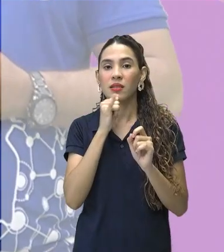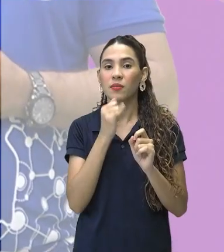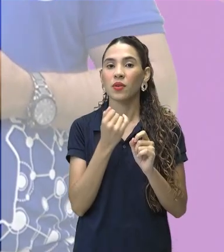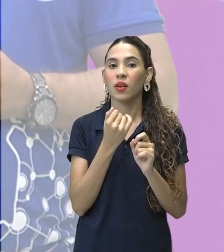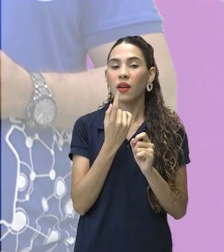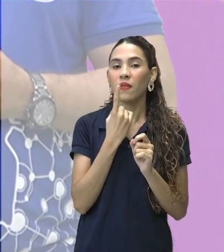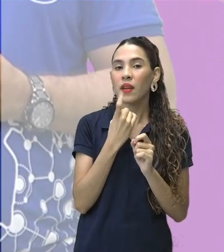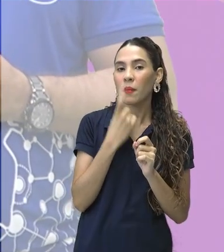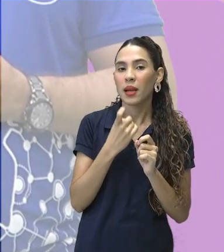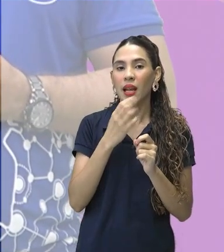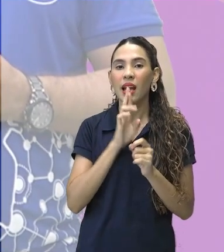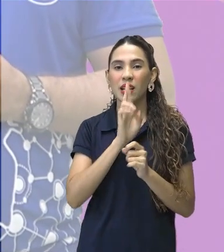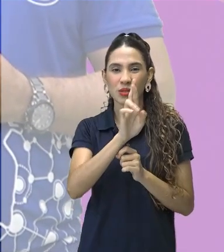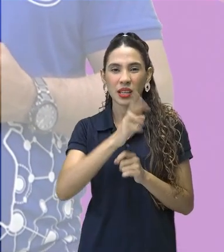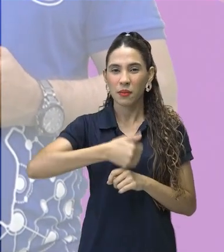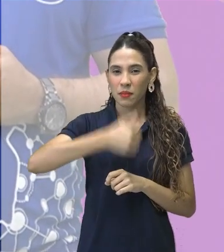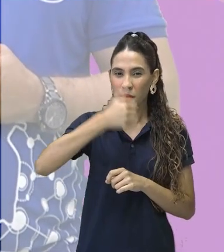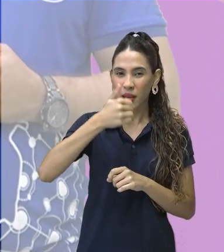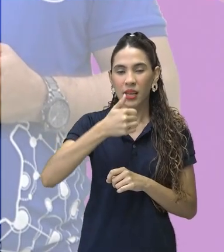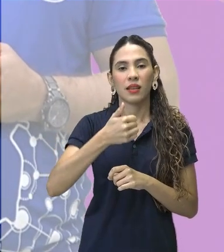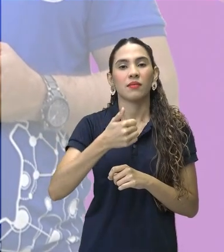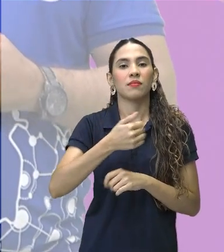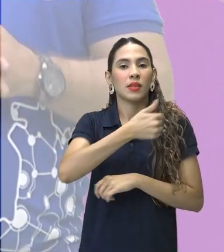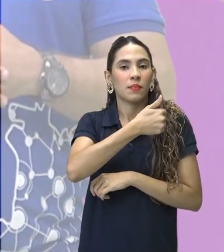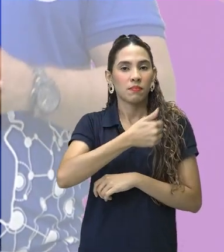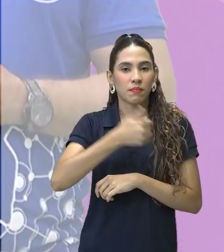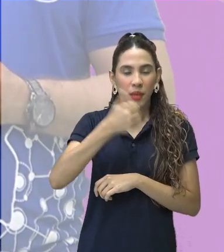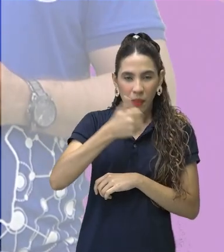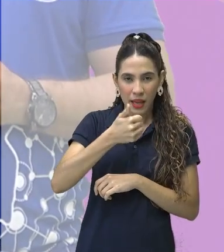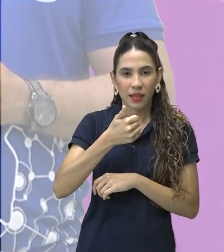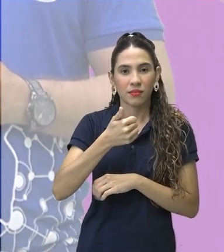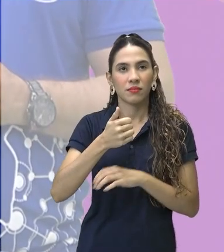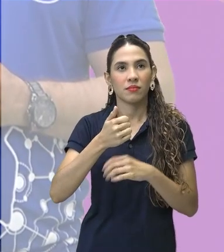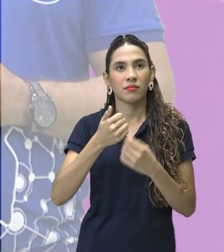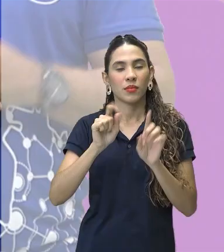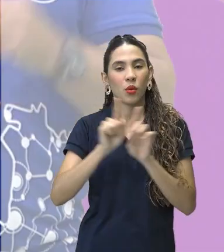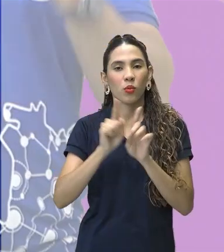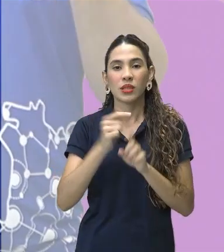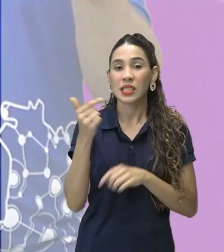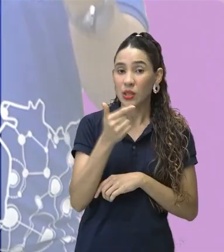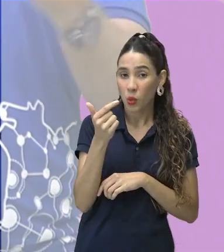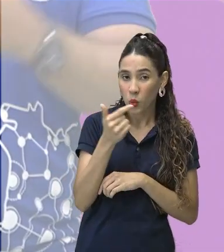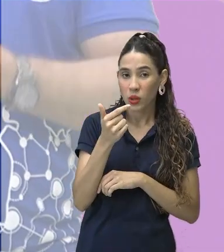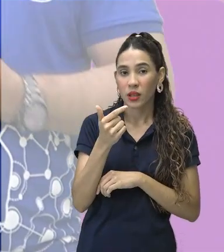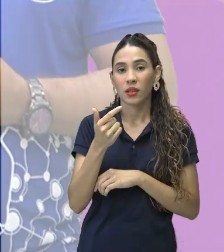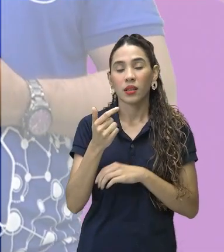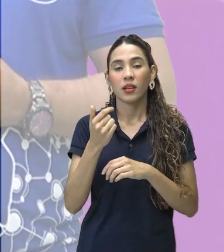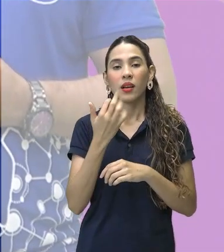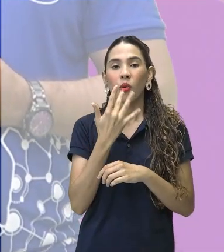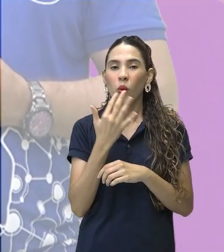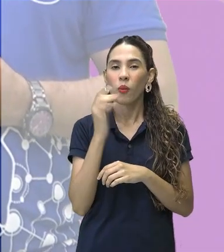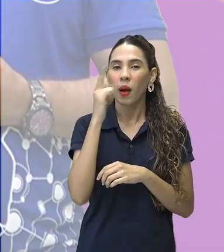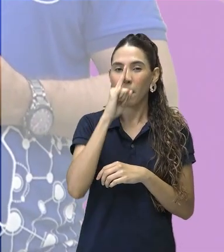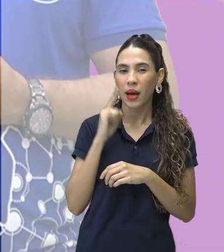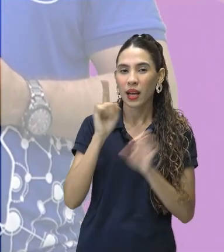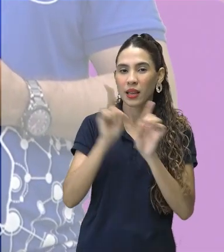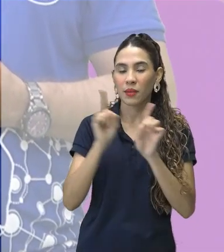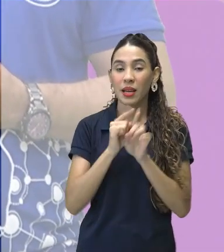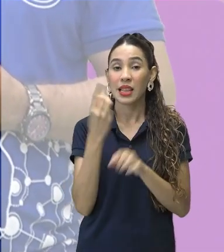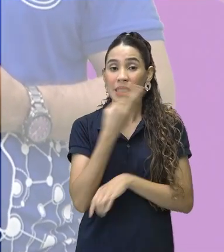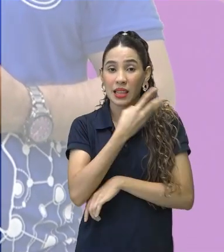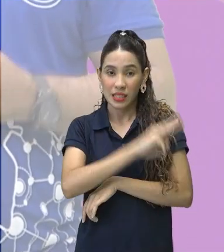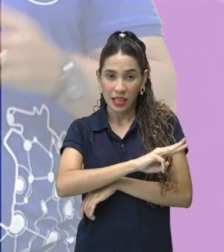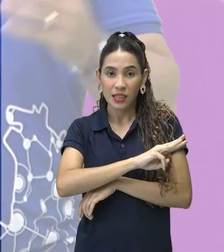vermelho, né, resultados da primeira série, em azul, resultados da segunda série, e em amarelo, resultados da